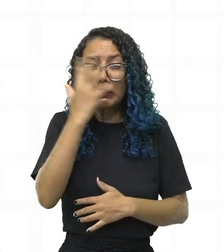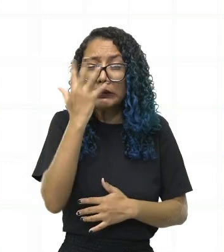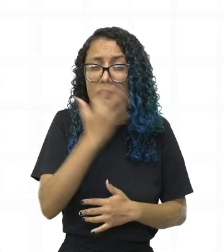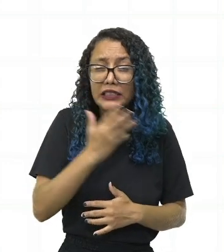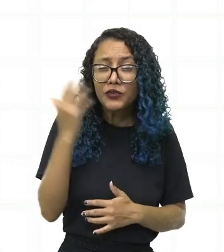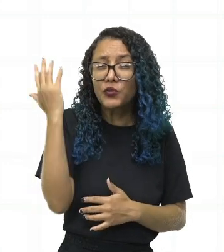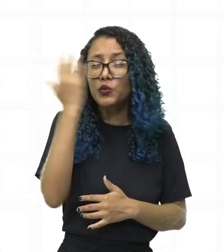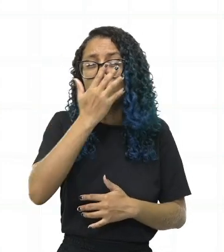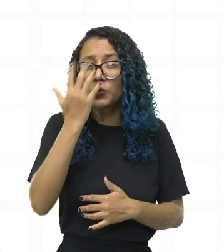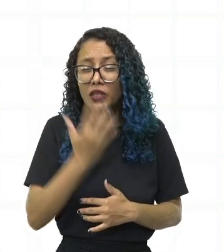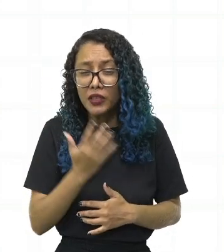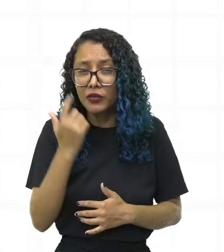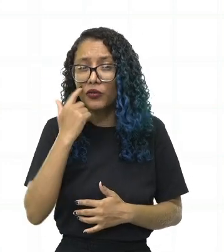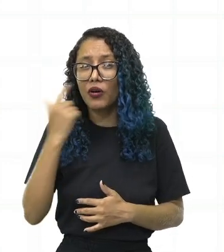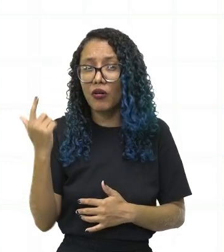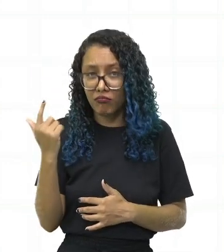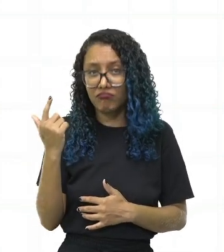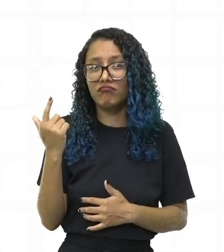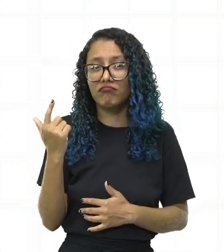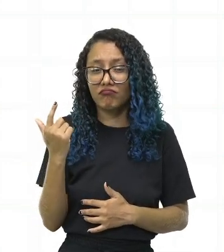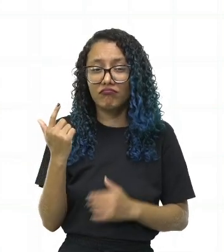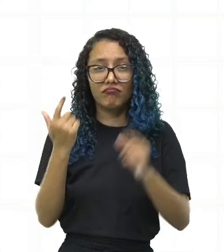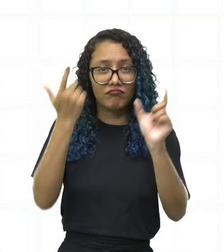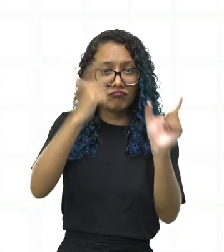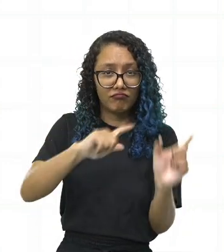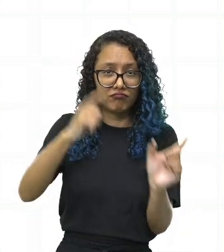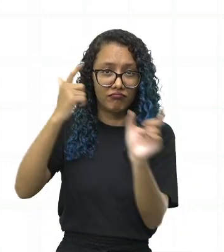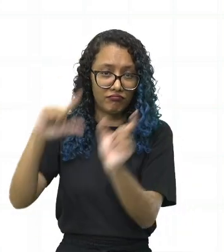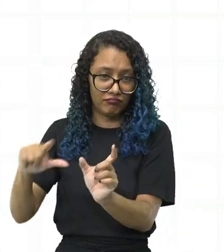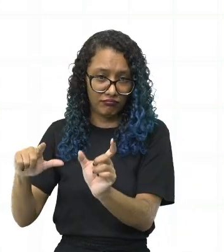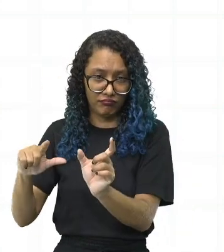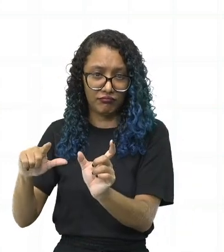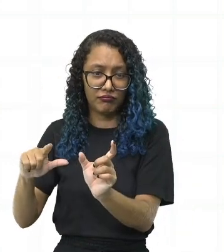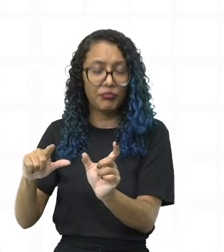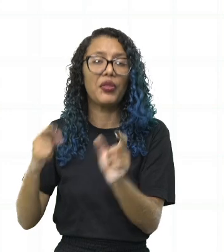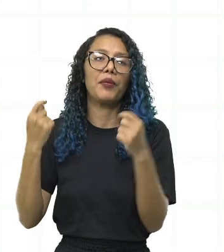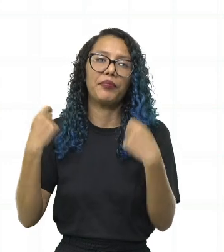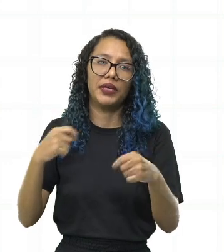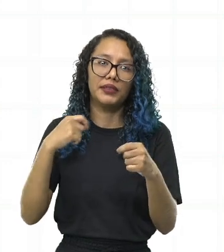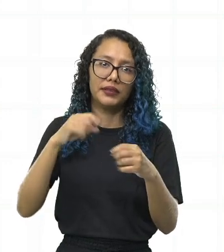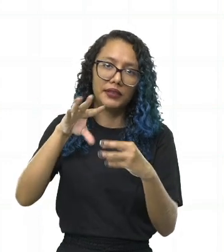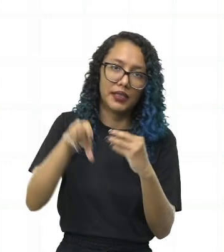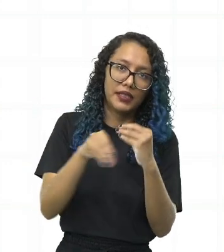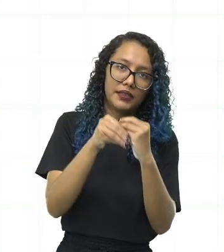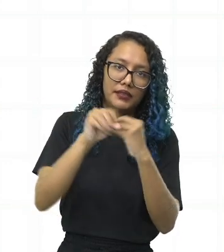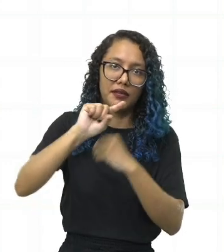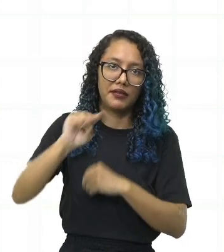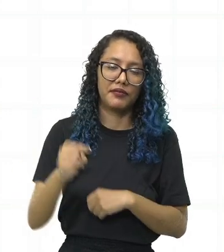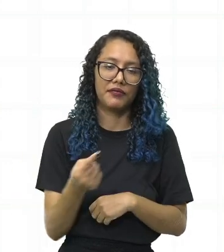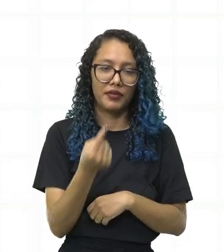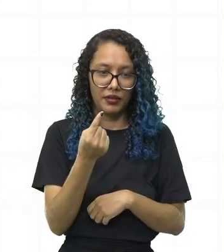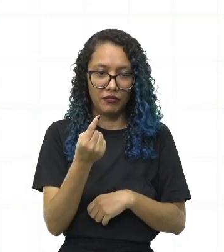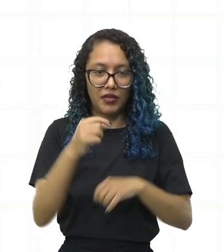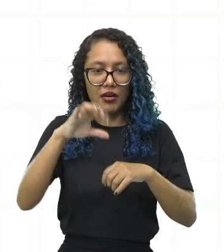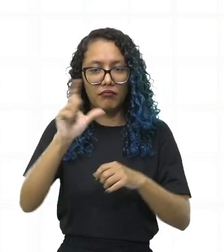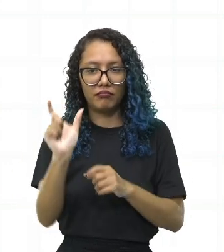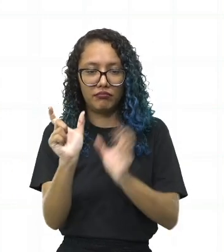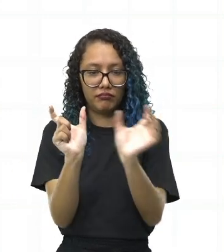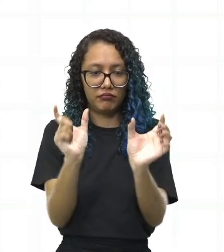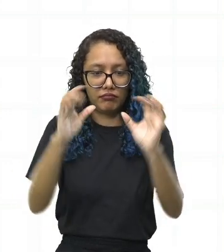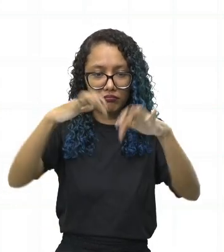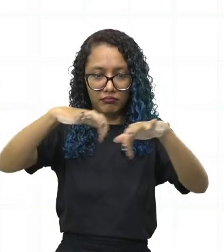lindo, lindo sendo repetido. Então, eu tenho que colocar a vírgula porque para separar